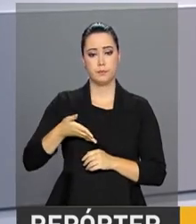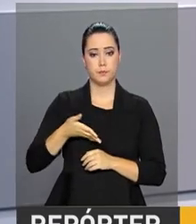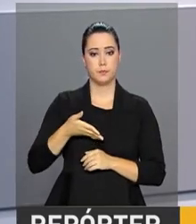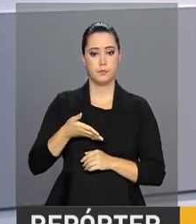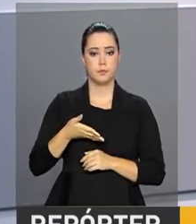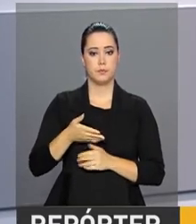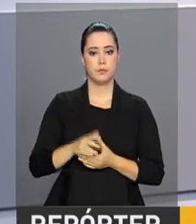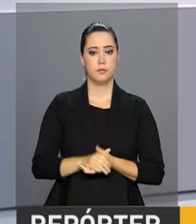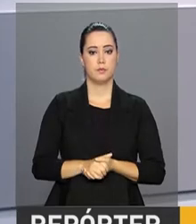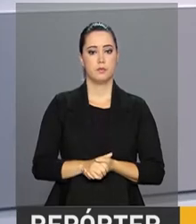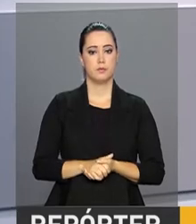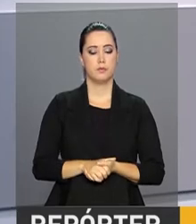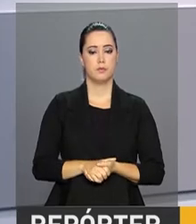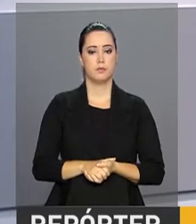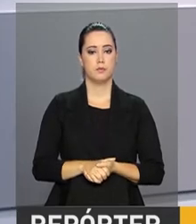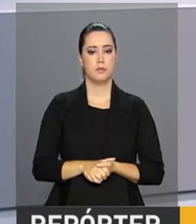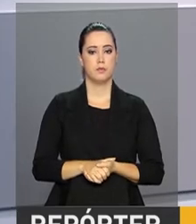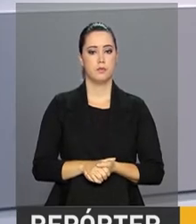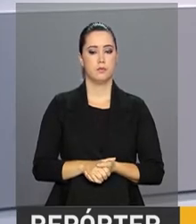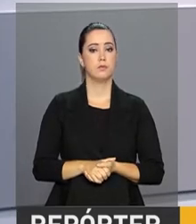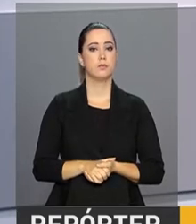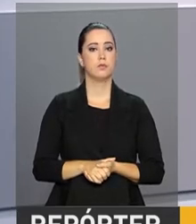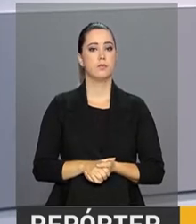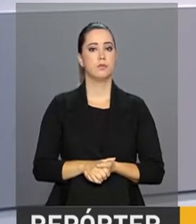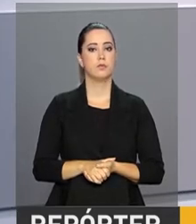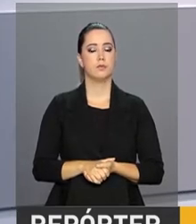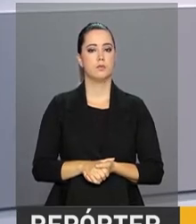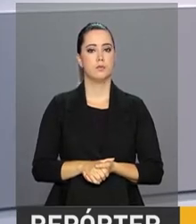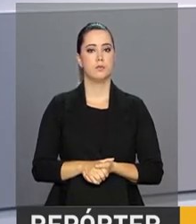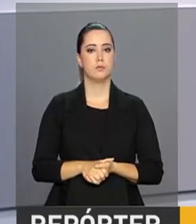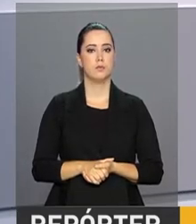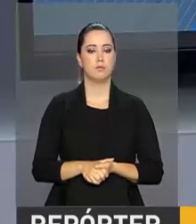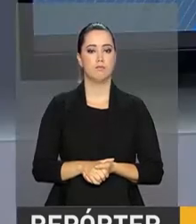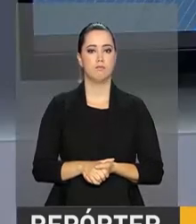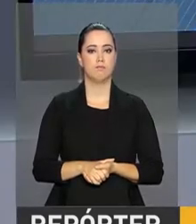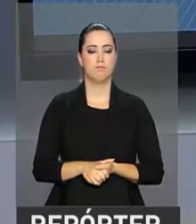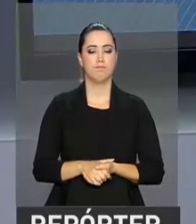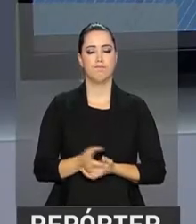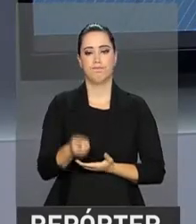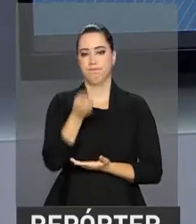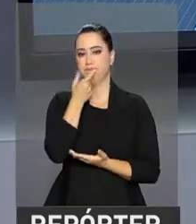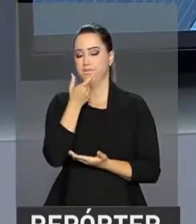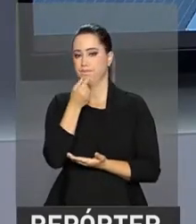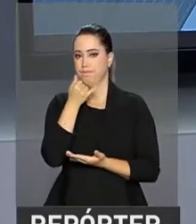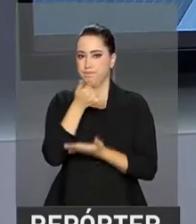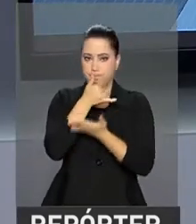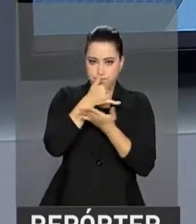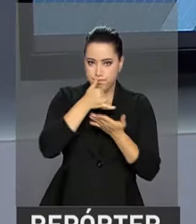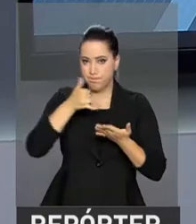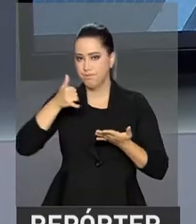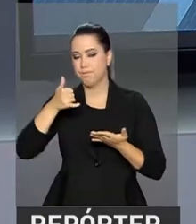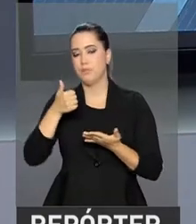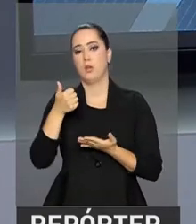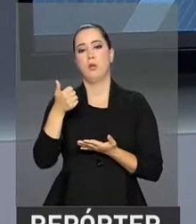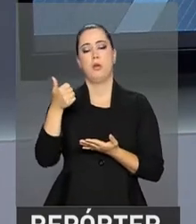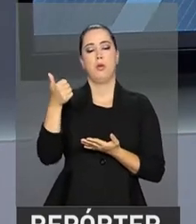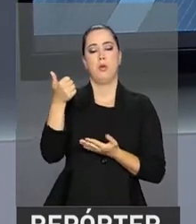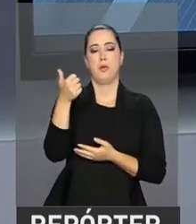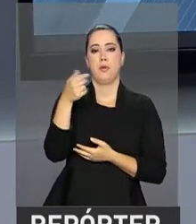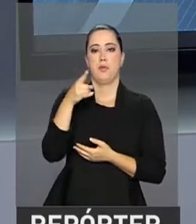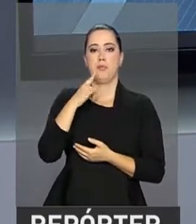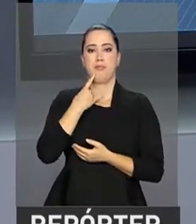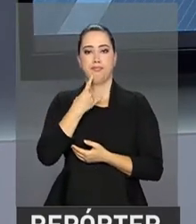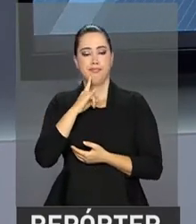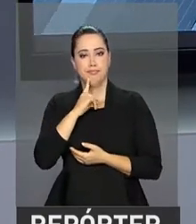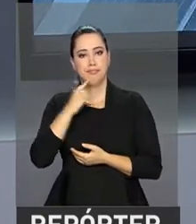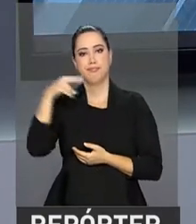consultada em www.susep.gov.br rebite cocaína álcool substâncias